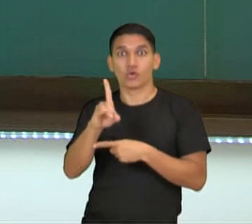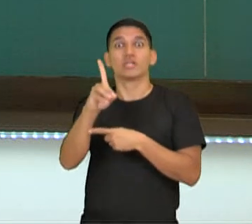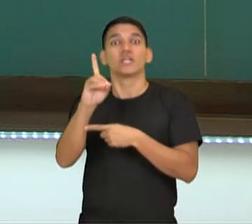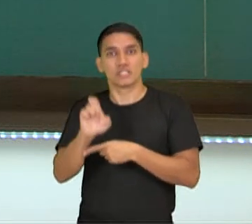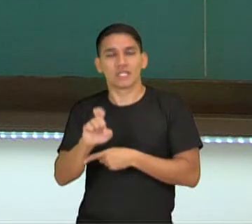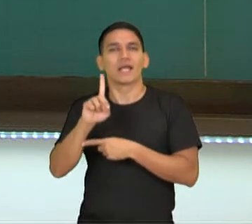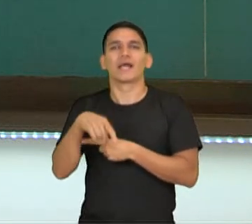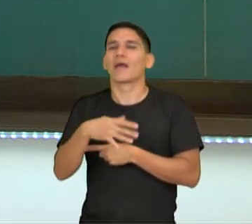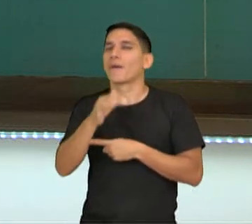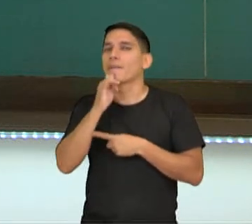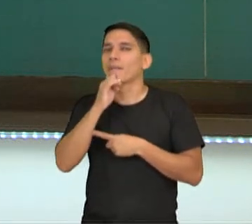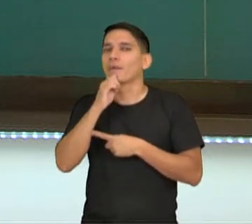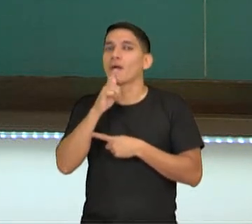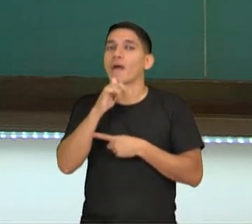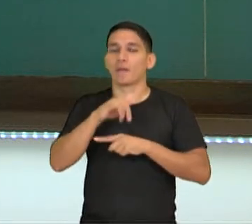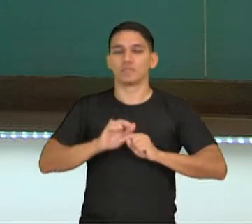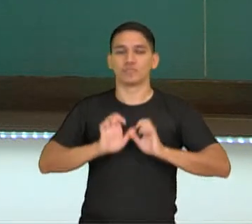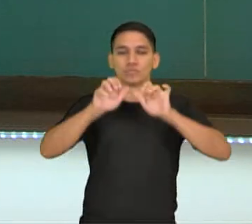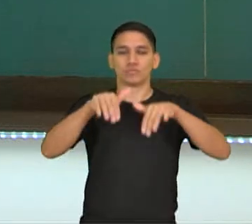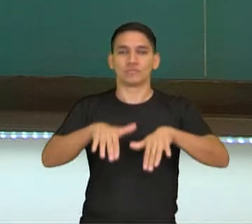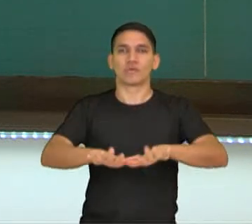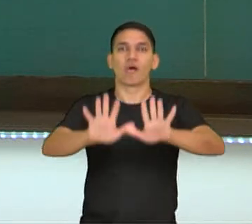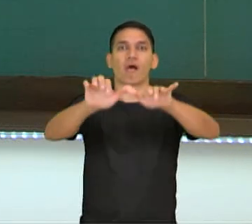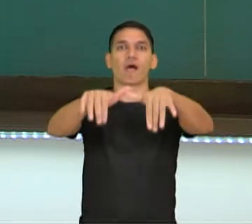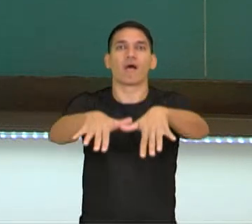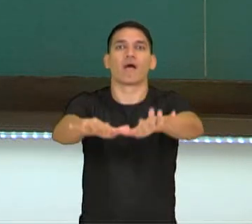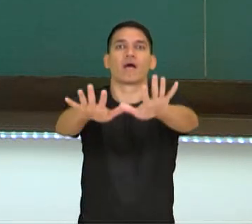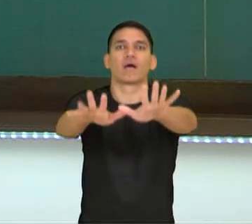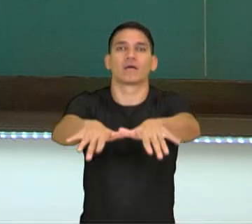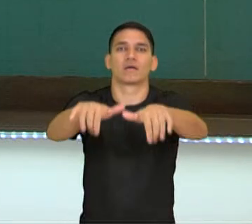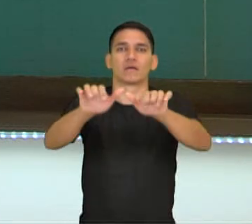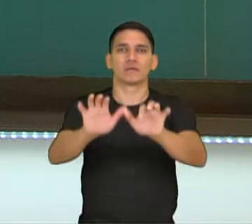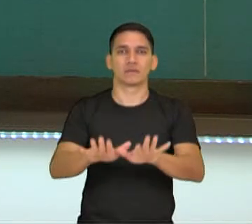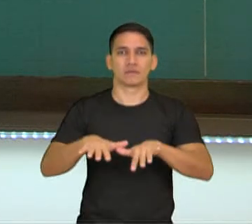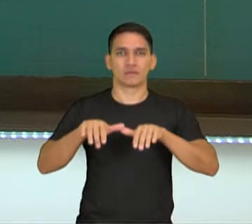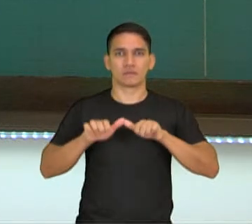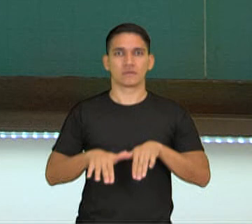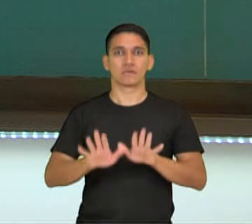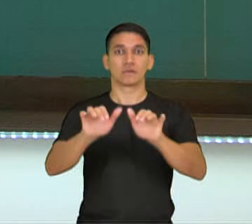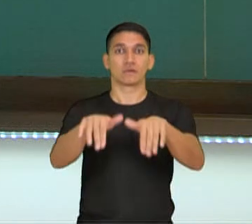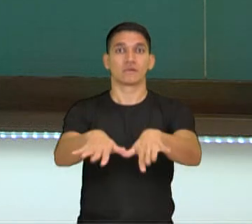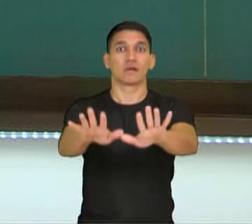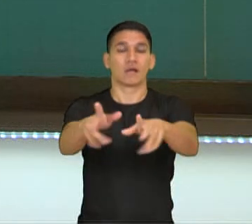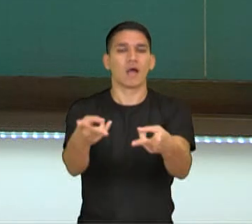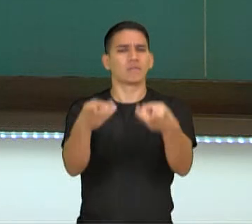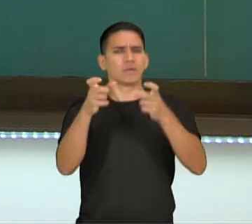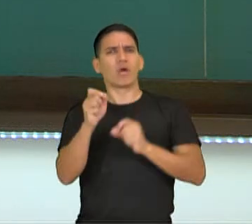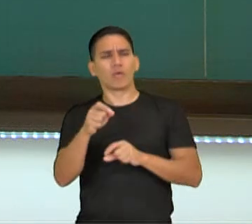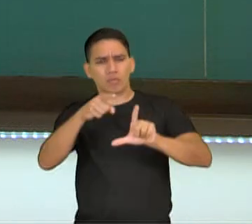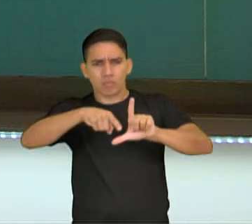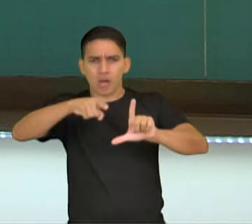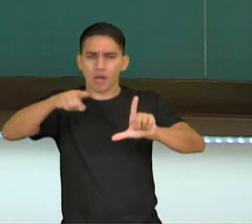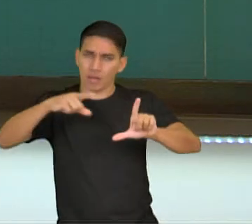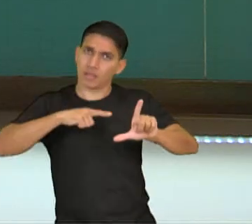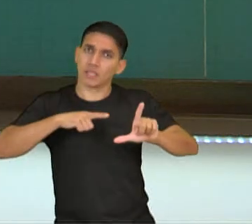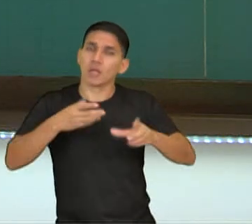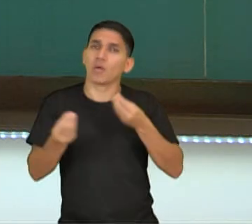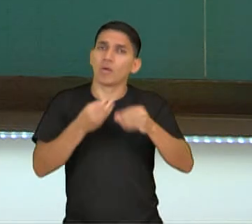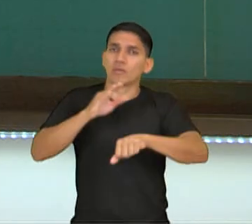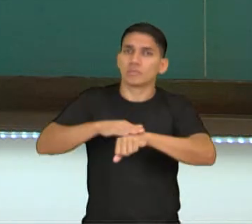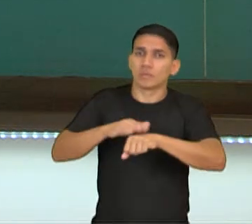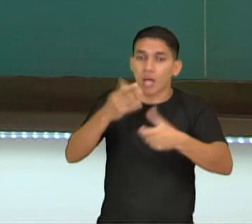das marés, gente. Então, nós podemos encontrar essa função senoide, esse gráfico, quando